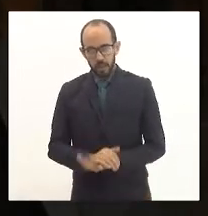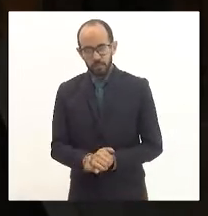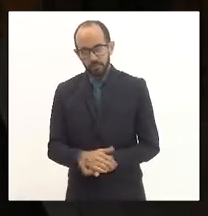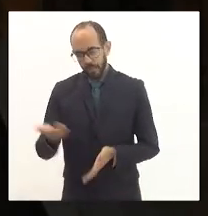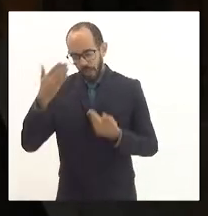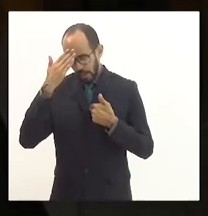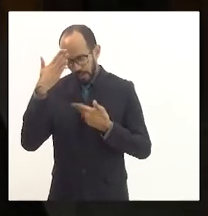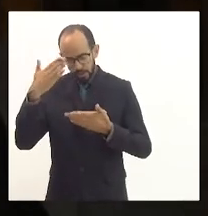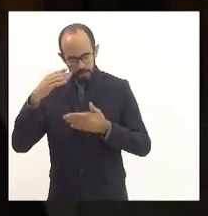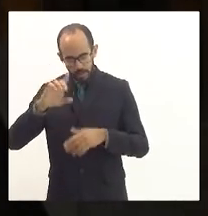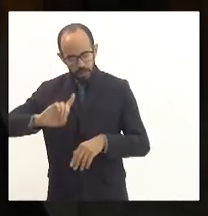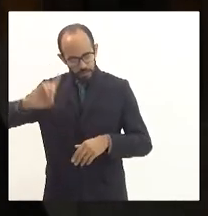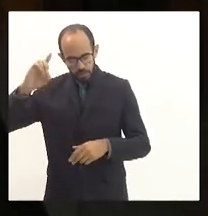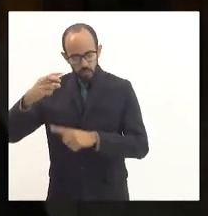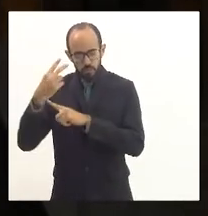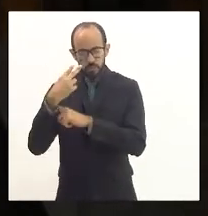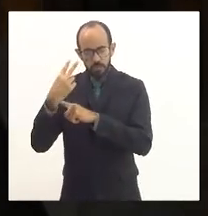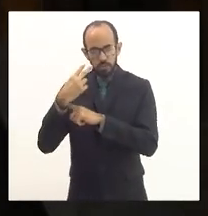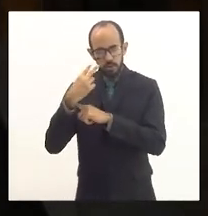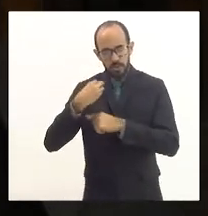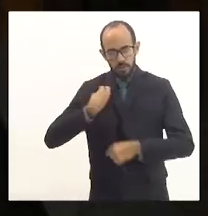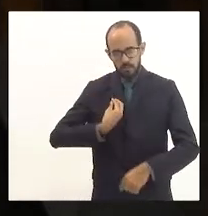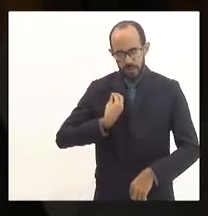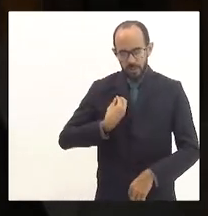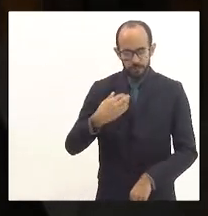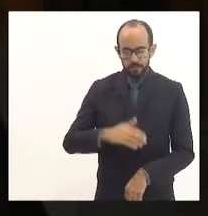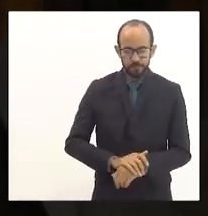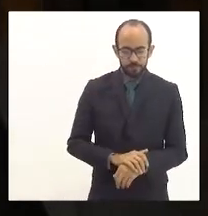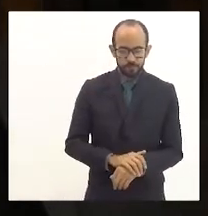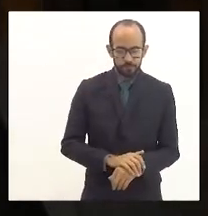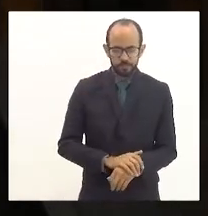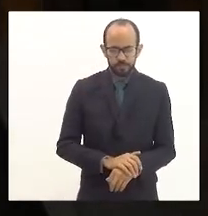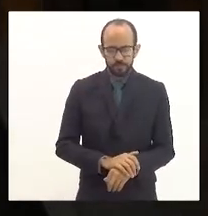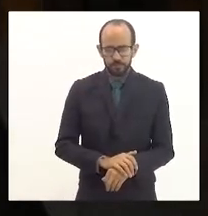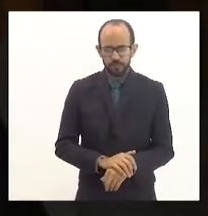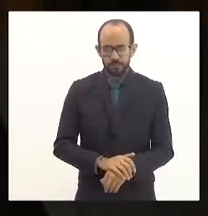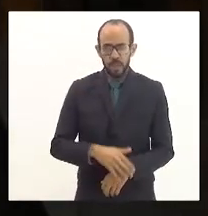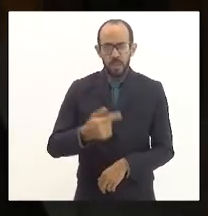o livramento que eu tive na minha vida Presidente Quissamã